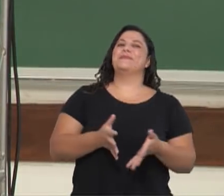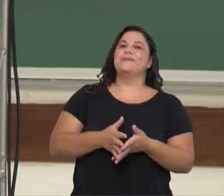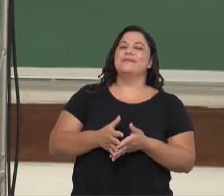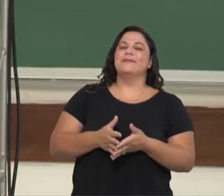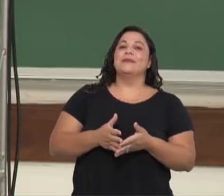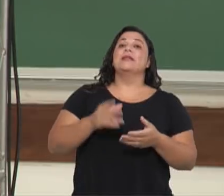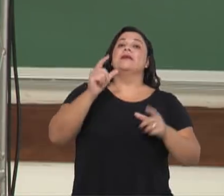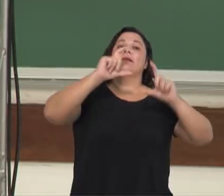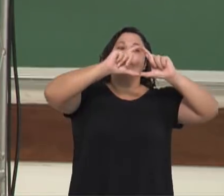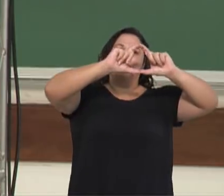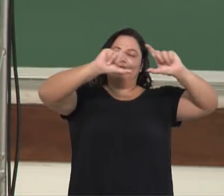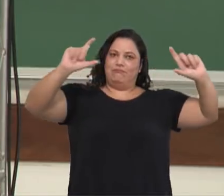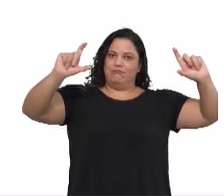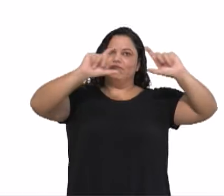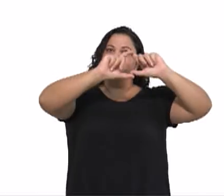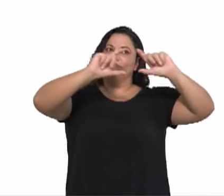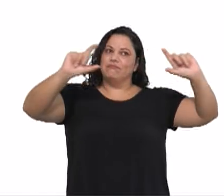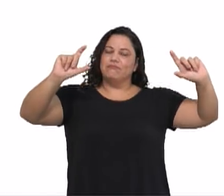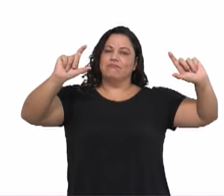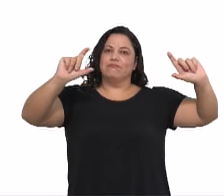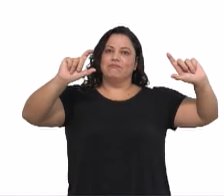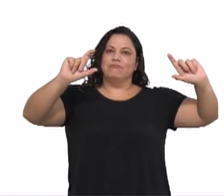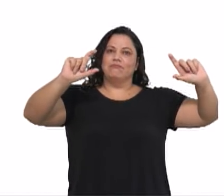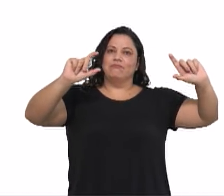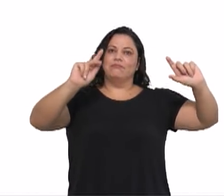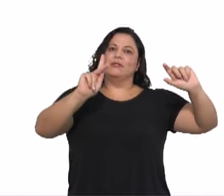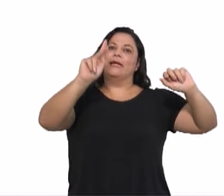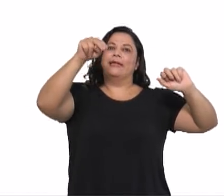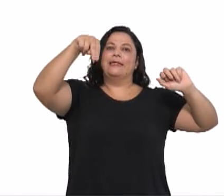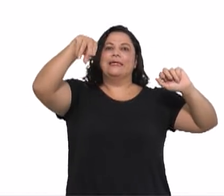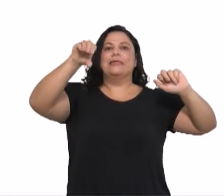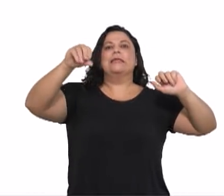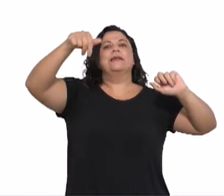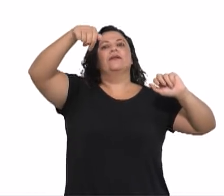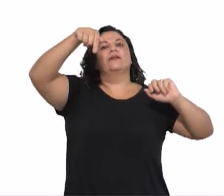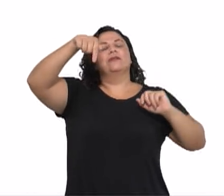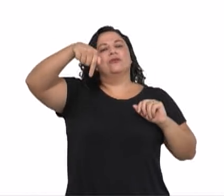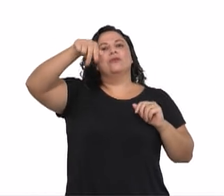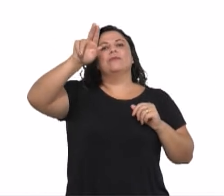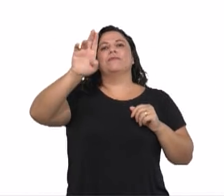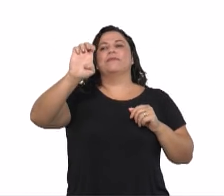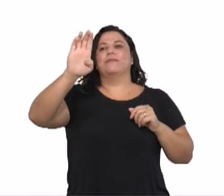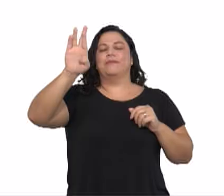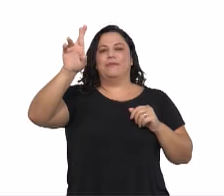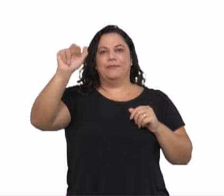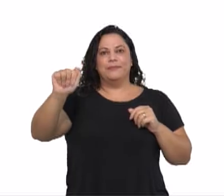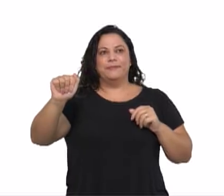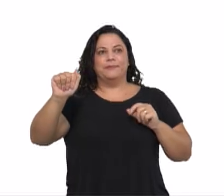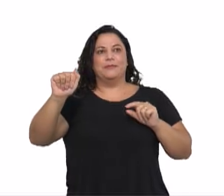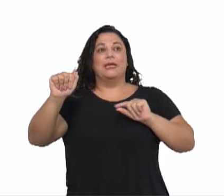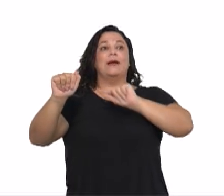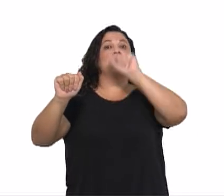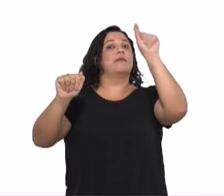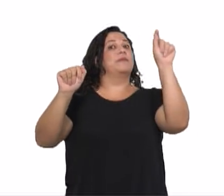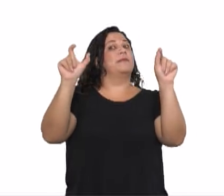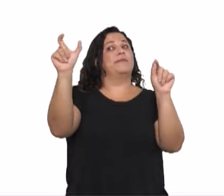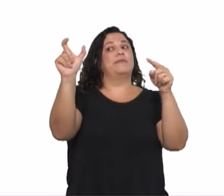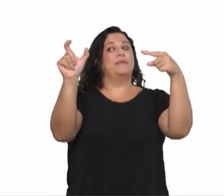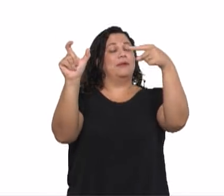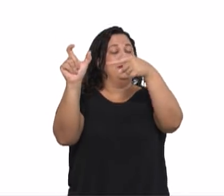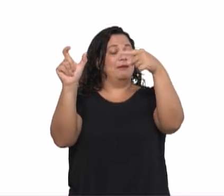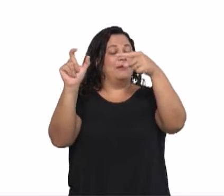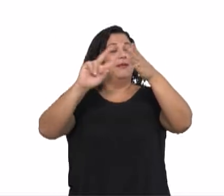Na oração, Keno quebra para o setor direito do campo. Infere-se que a palavra em destaque